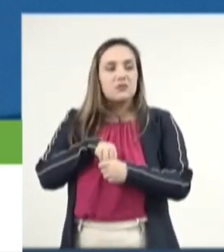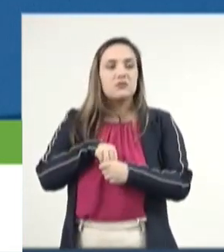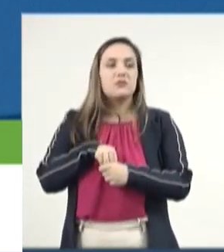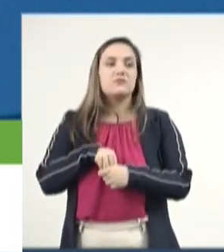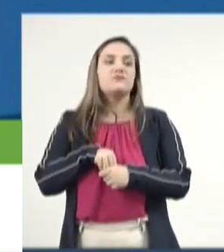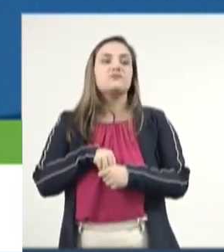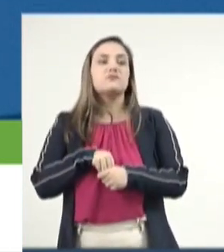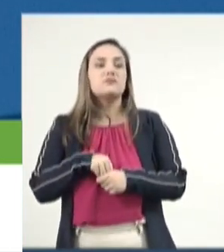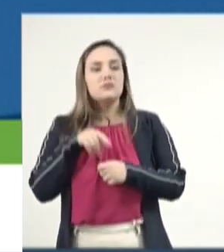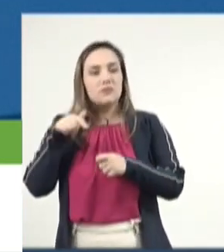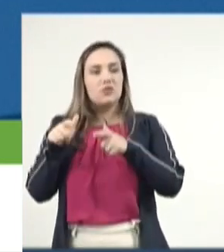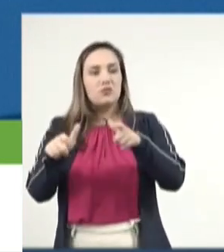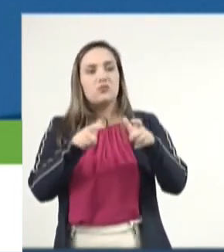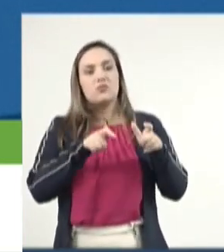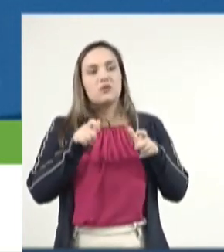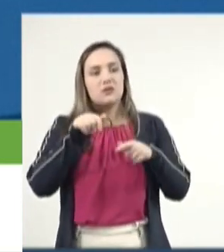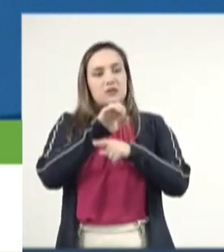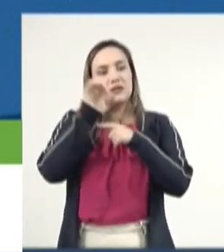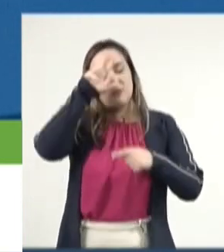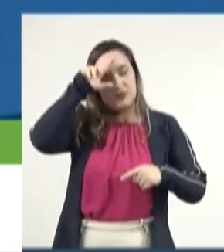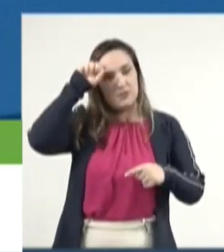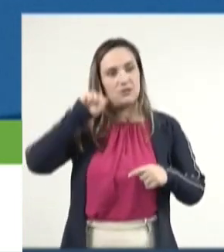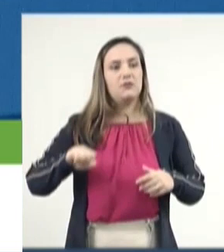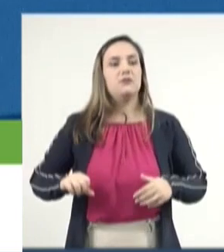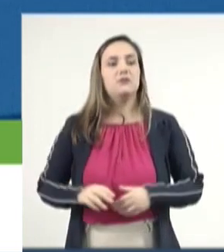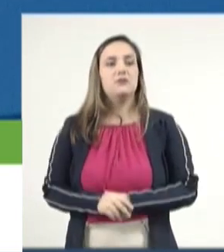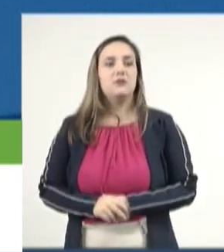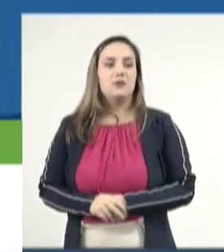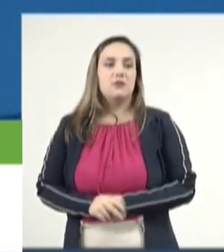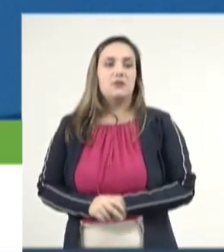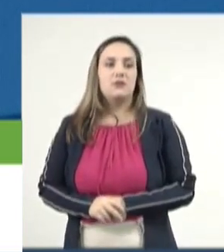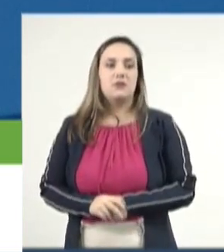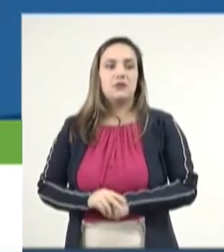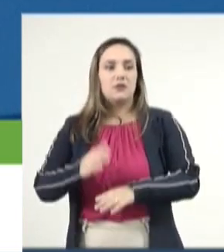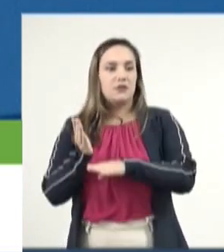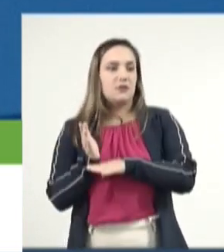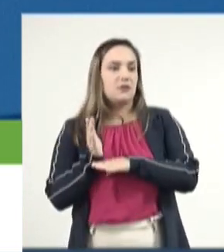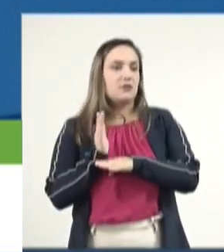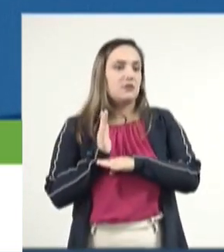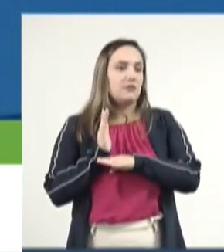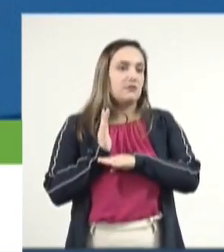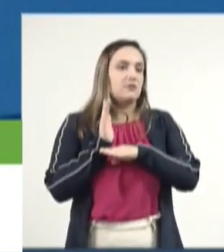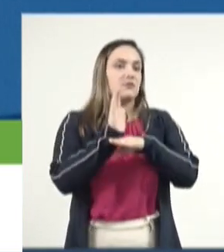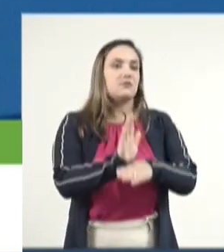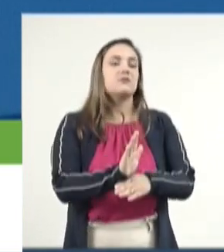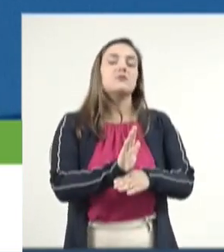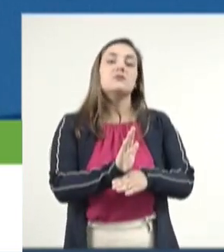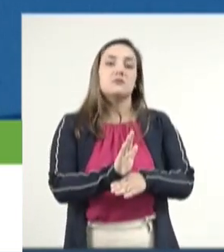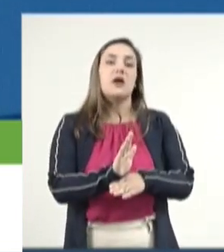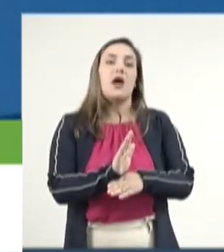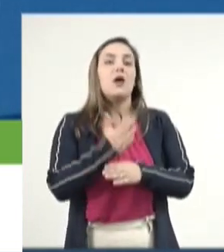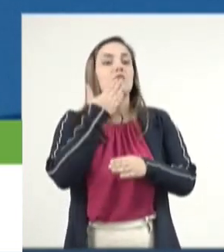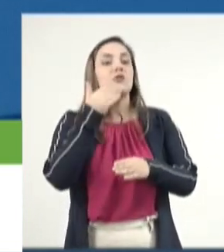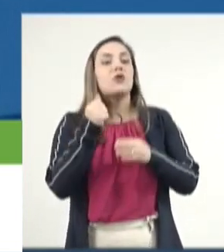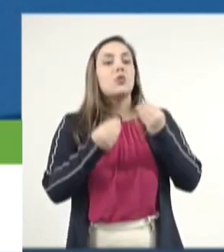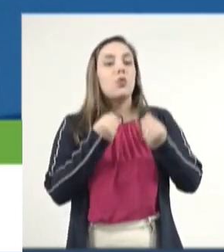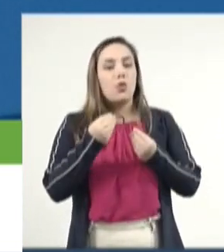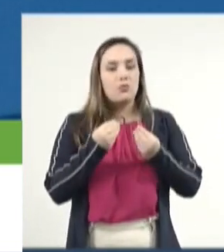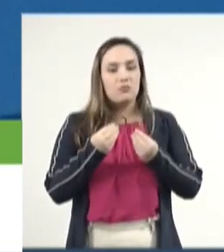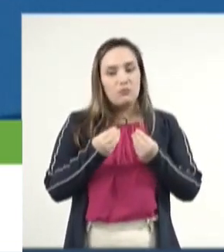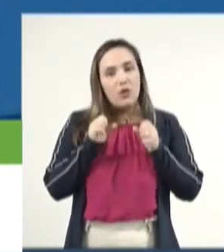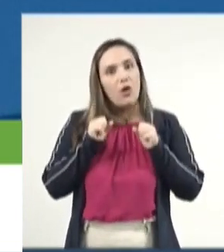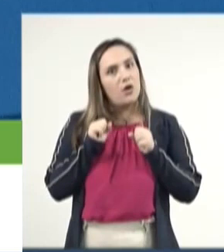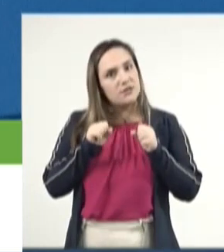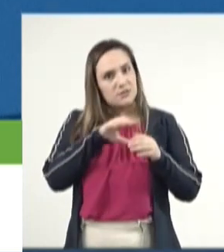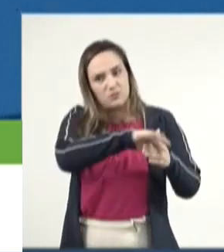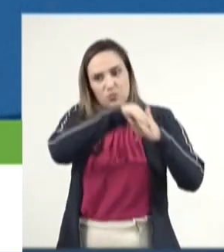dependências desses estabelecimentos no âmbito do Estado de Mato Grosso do Sul. O auxílio à mulher será prestado pelo estabelecimento mediante a oferta de um alojamento